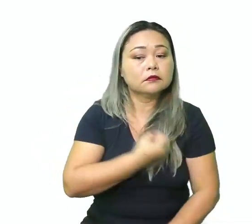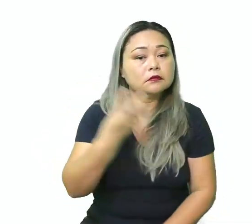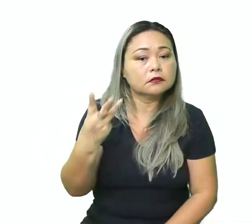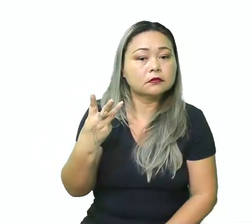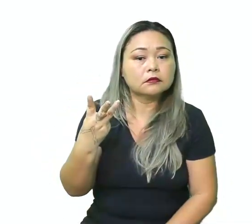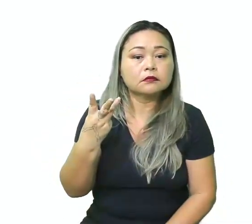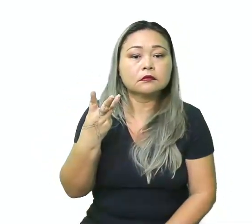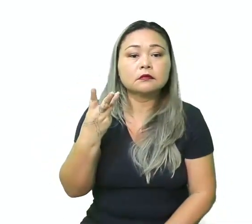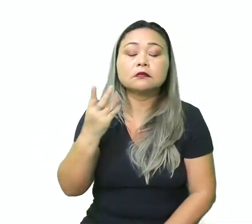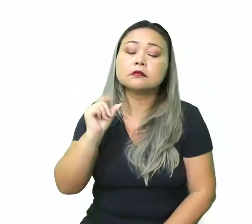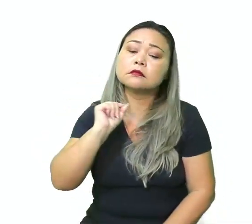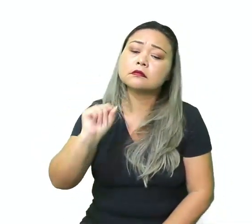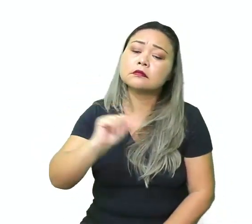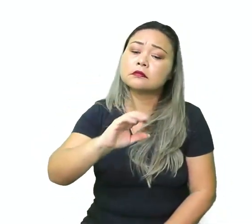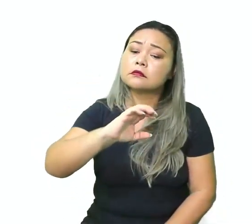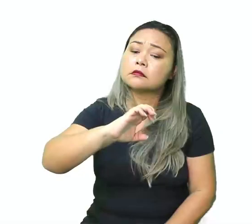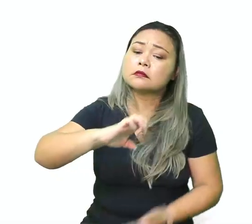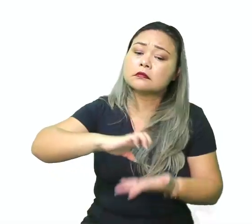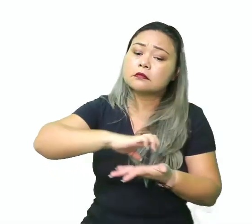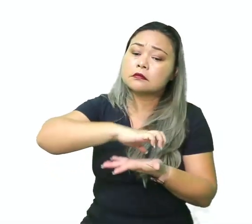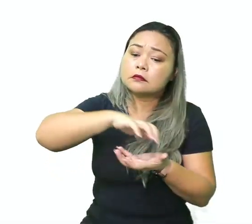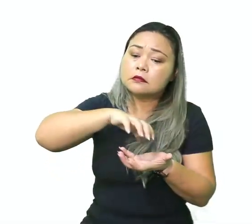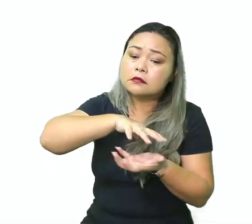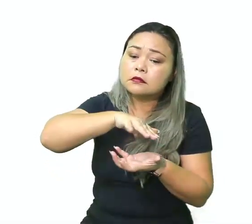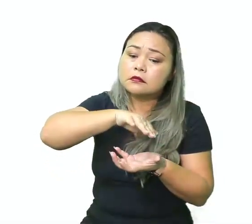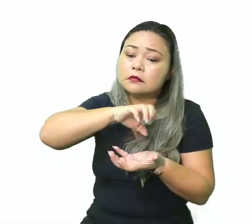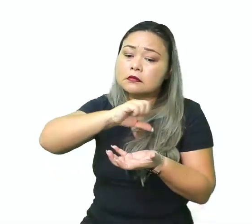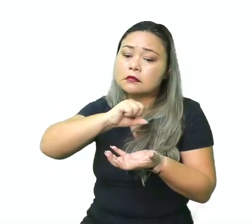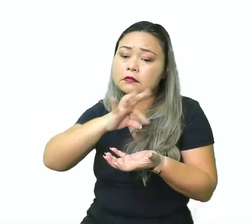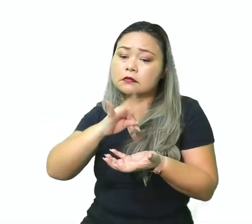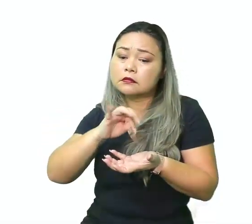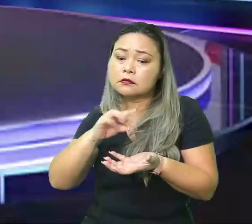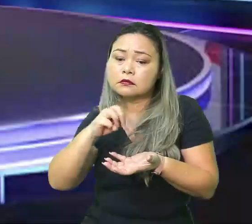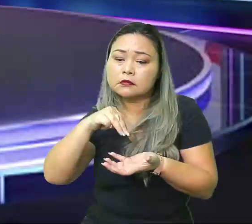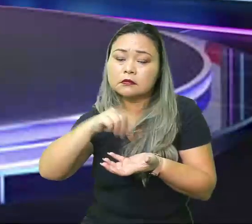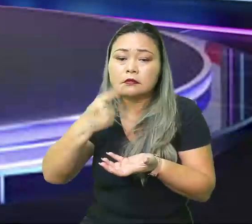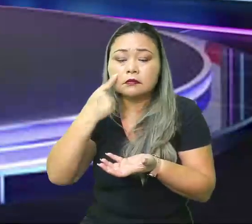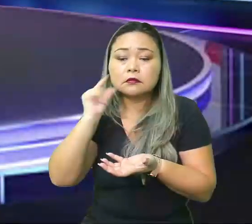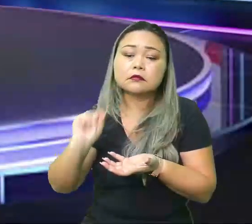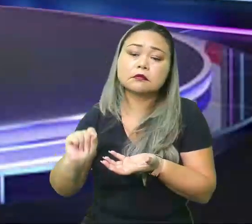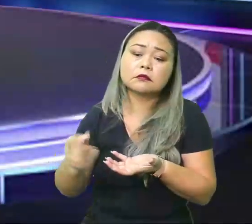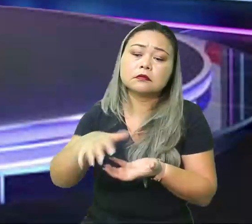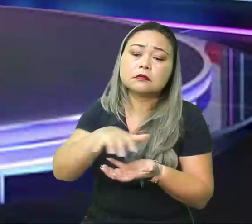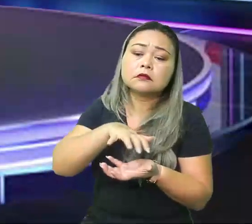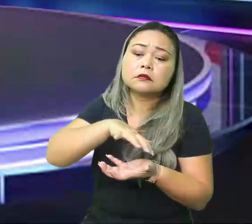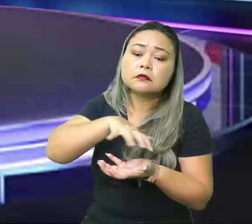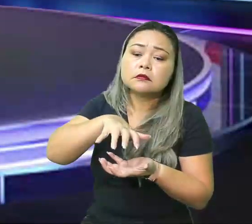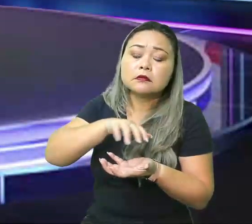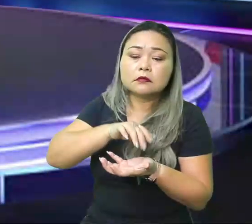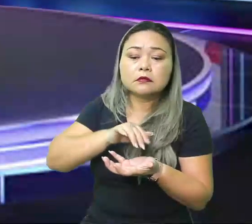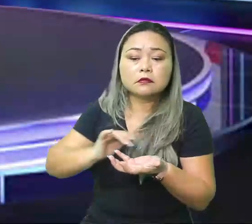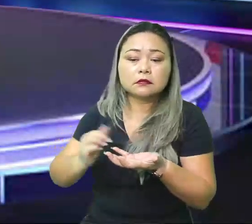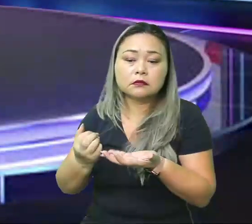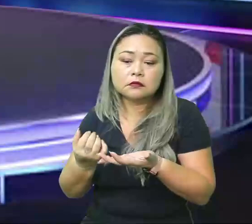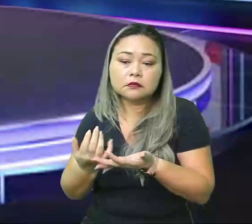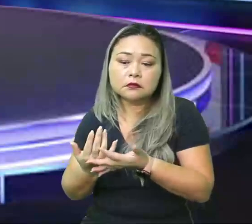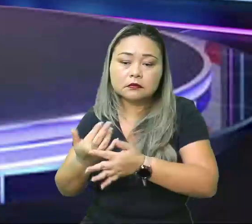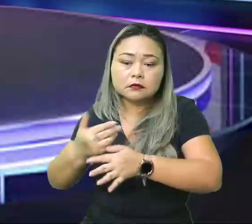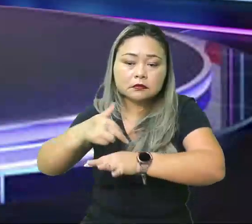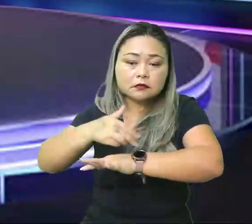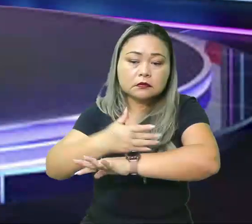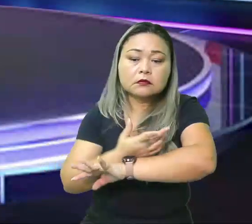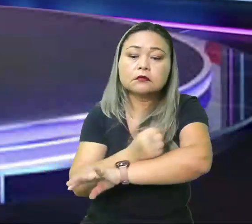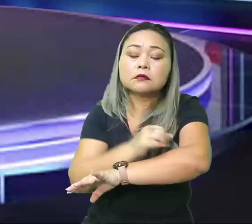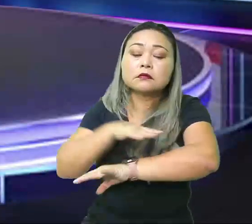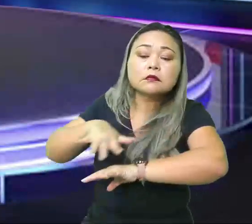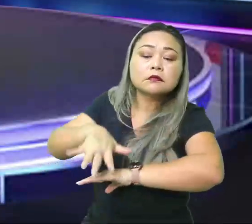3. Defina ecossistema. O que seria um ecossistema? Olha aqui para mim. O ecossistema vai ser